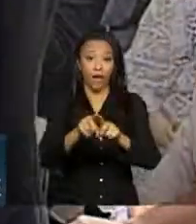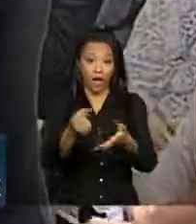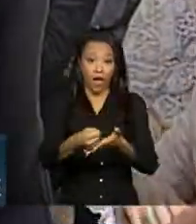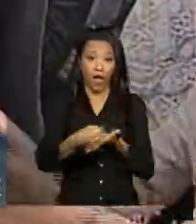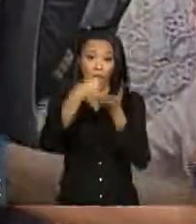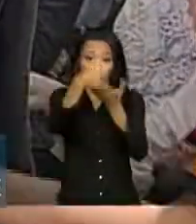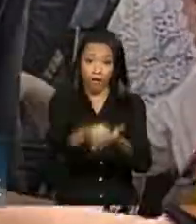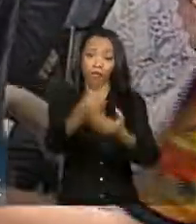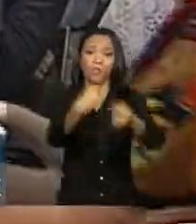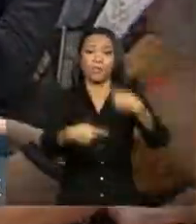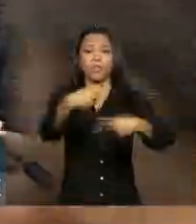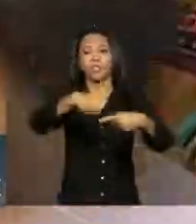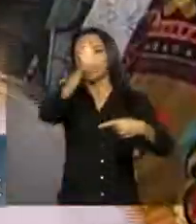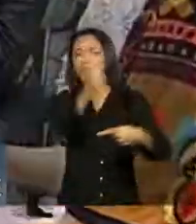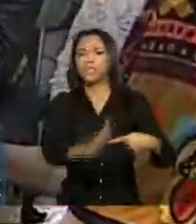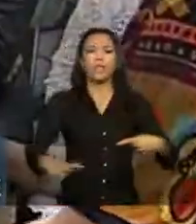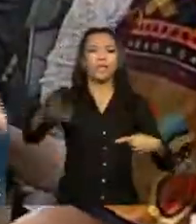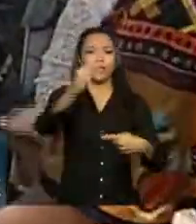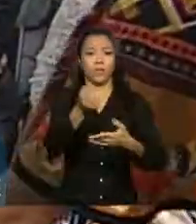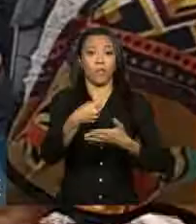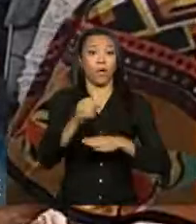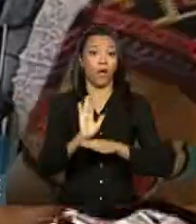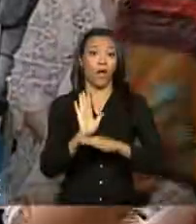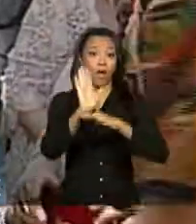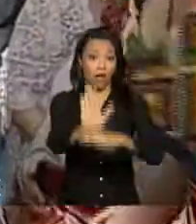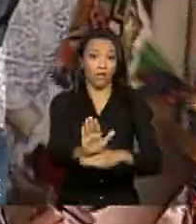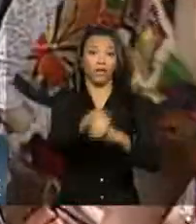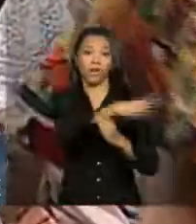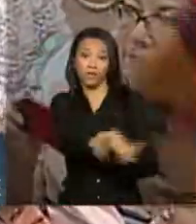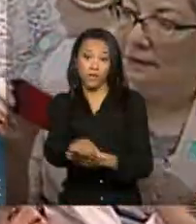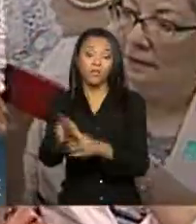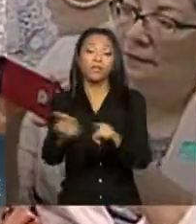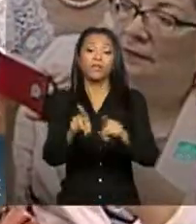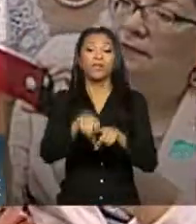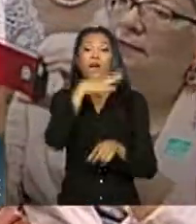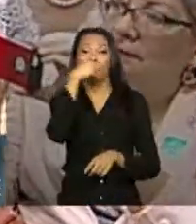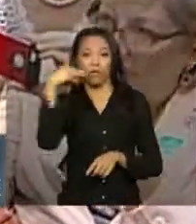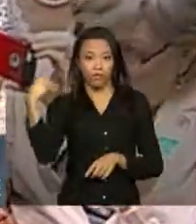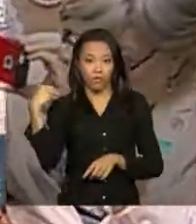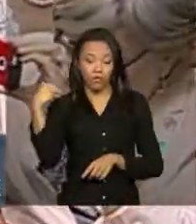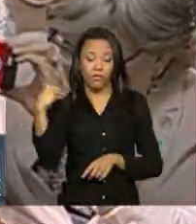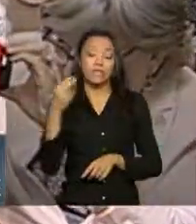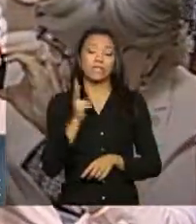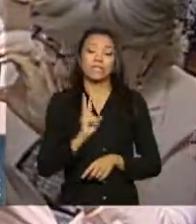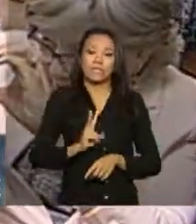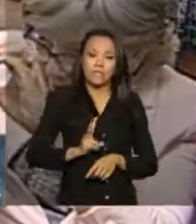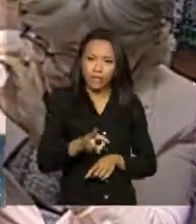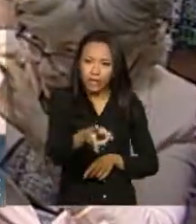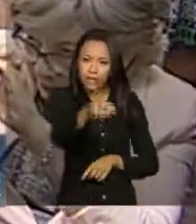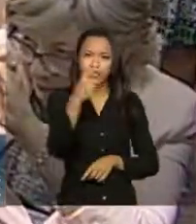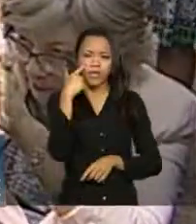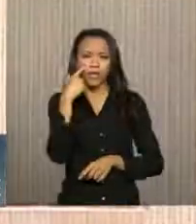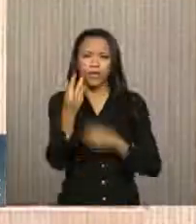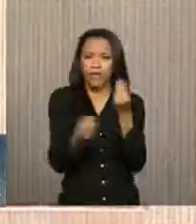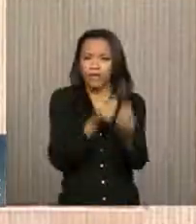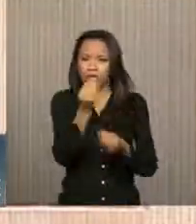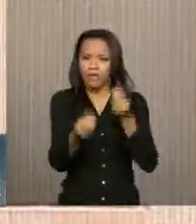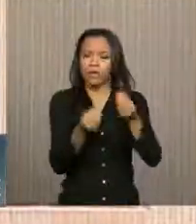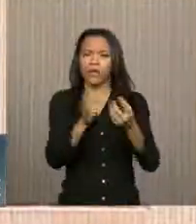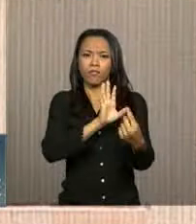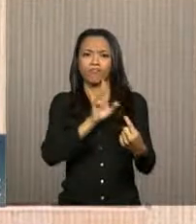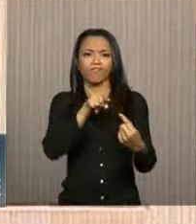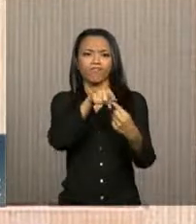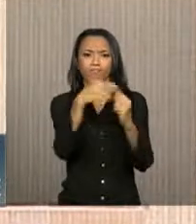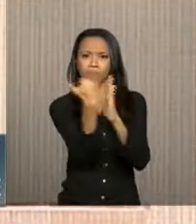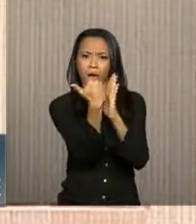nacional de atendimento dos direitos da criança e do adolescente observadas as linhas de ação e as diretrizes